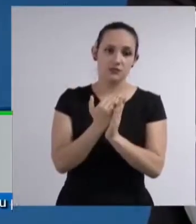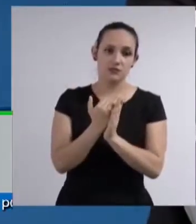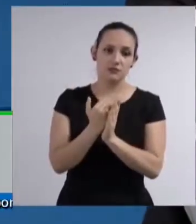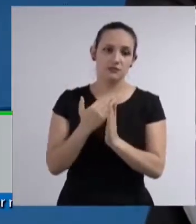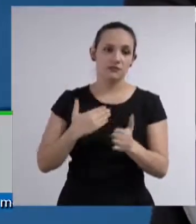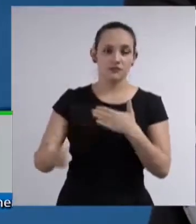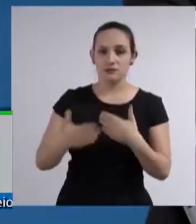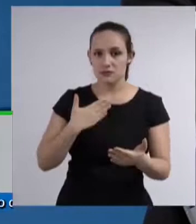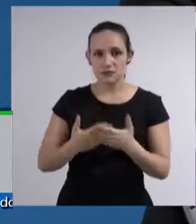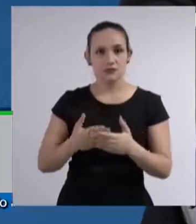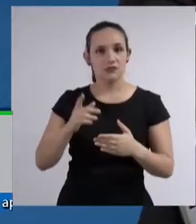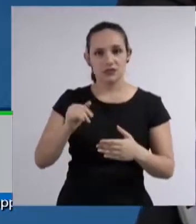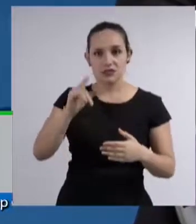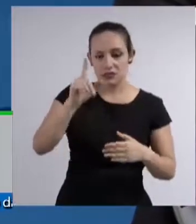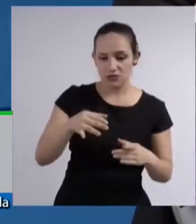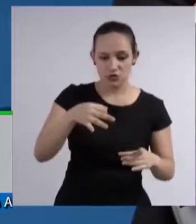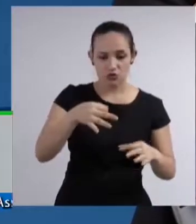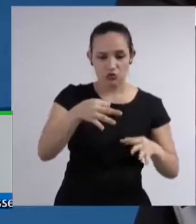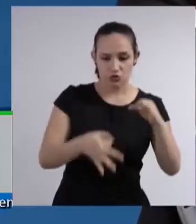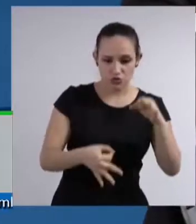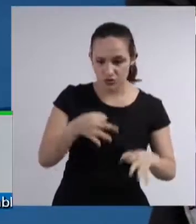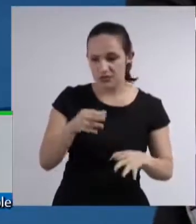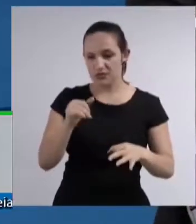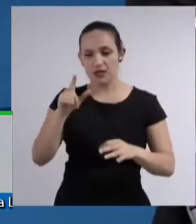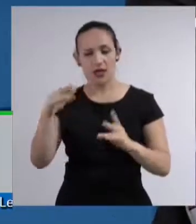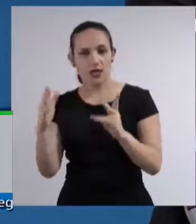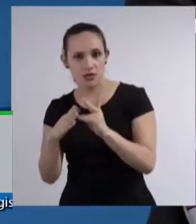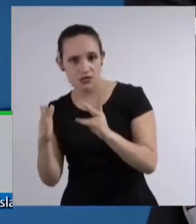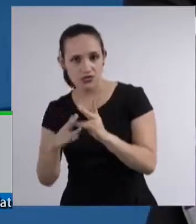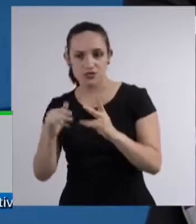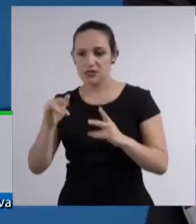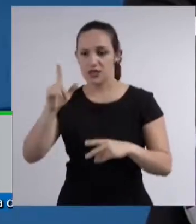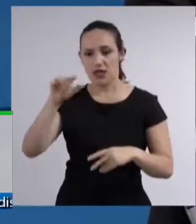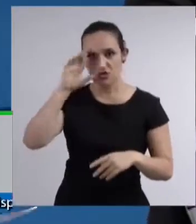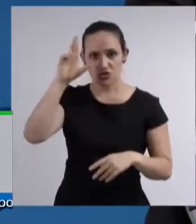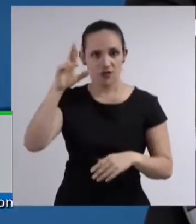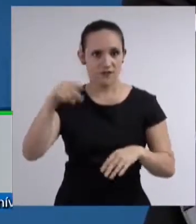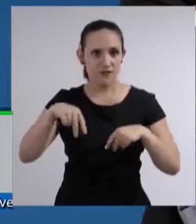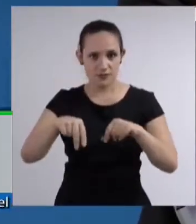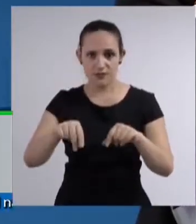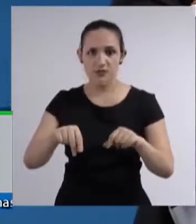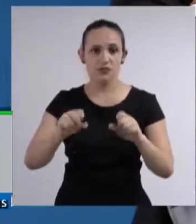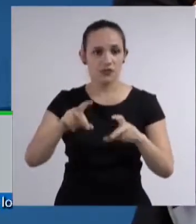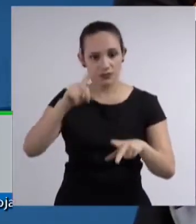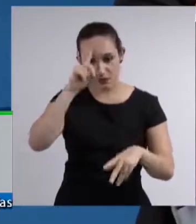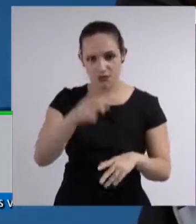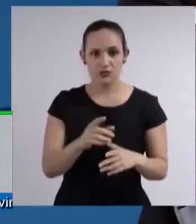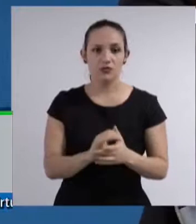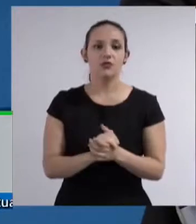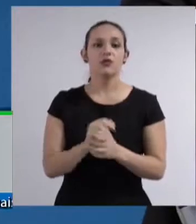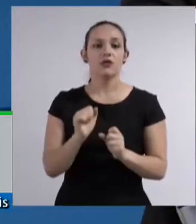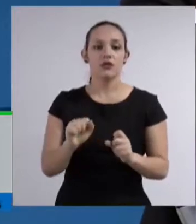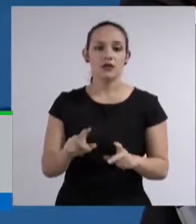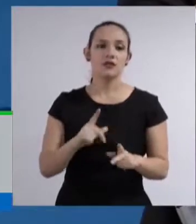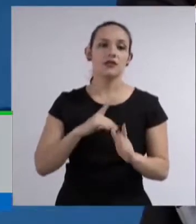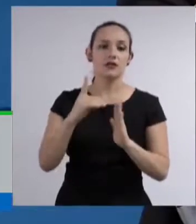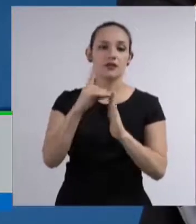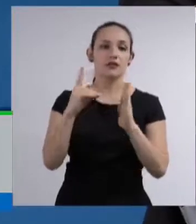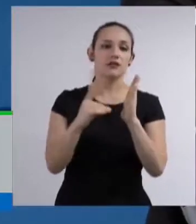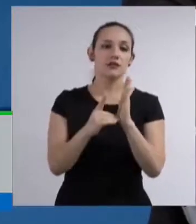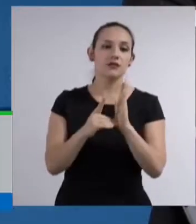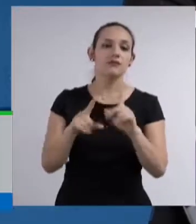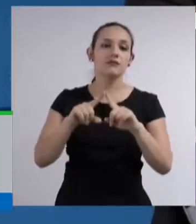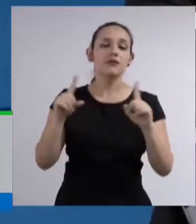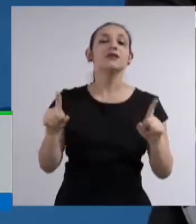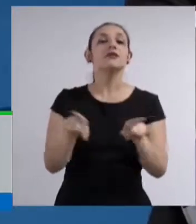Seja ele indígena, produtor rural, seja quem for, tem que ser cumprida. Ah, houve um decreto, mas houve